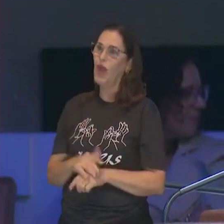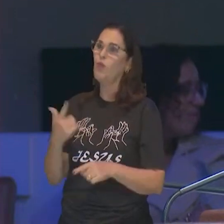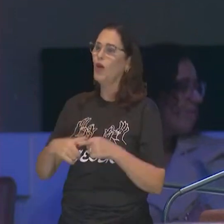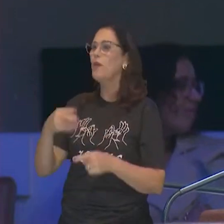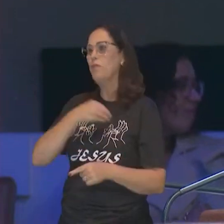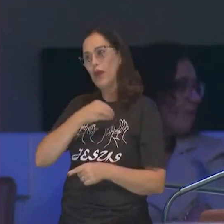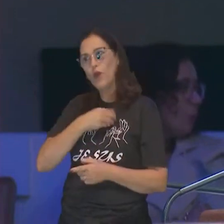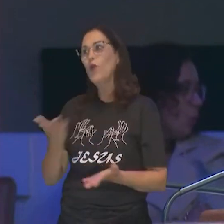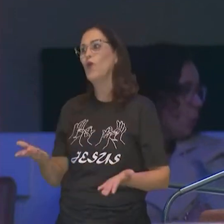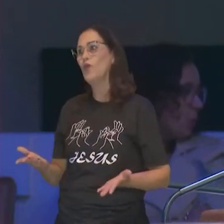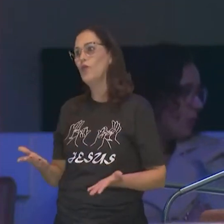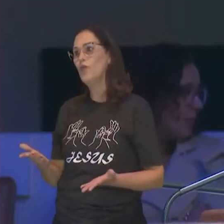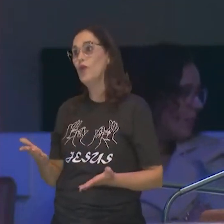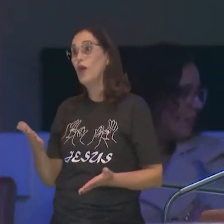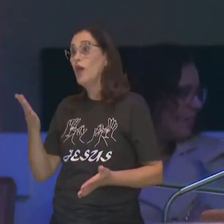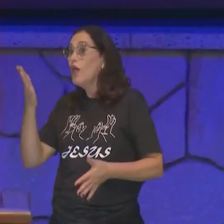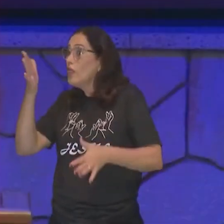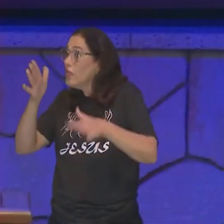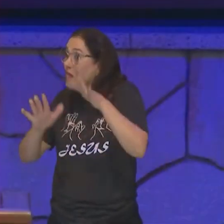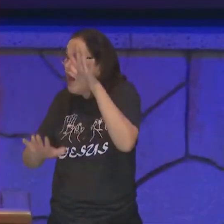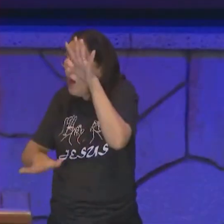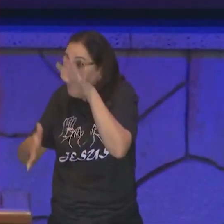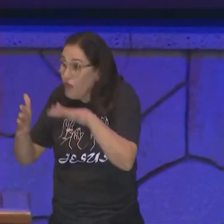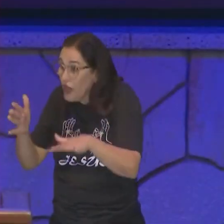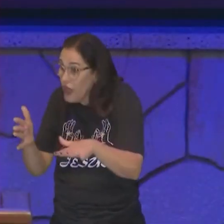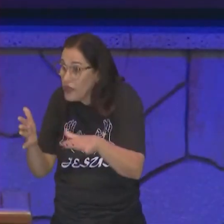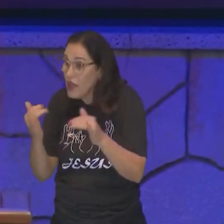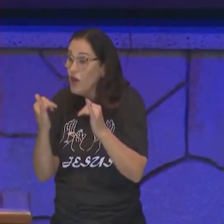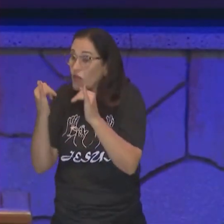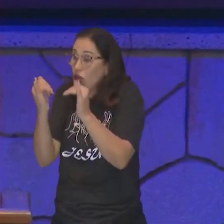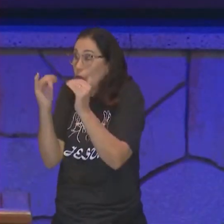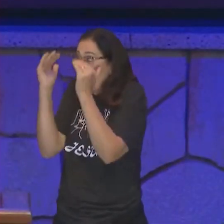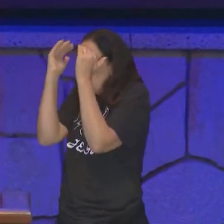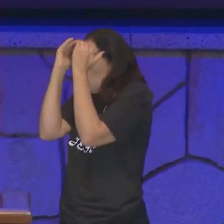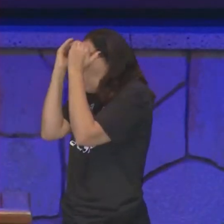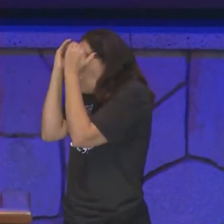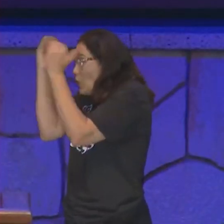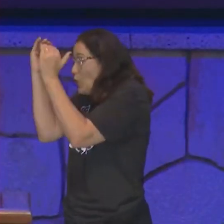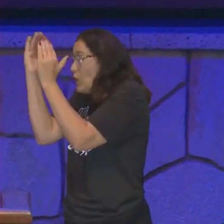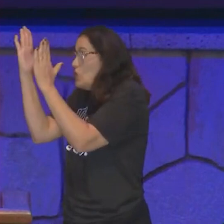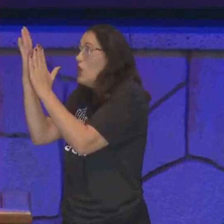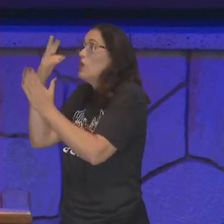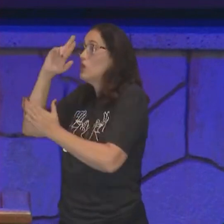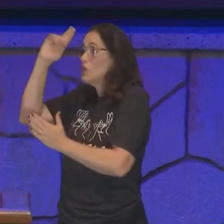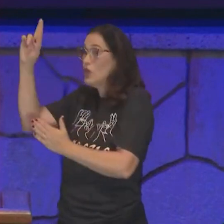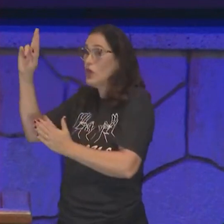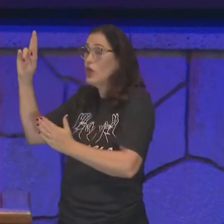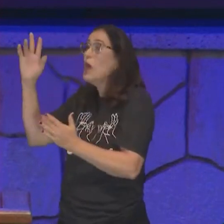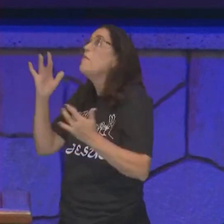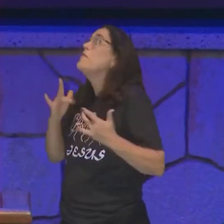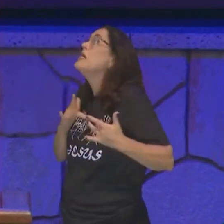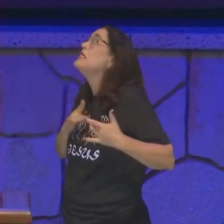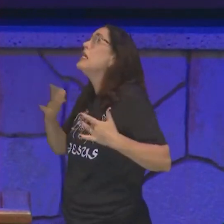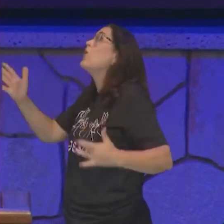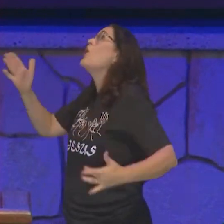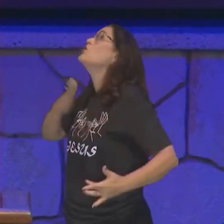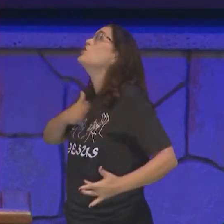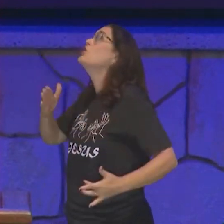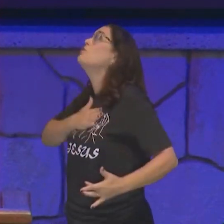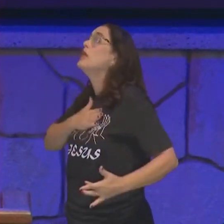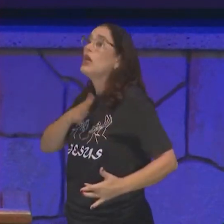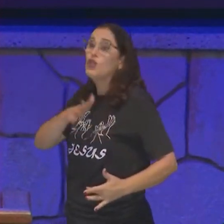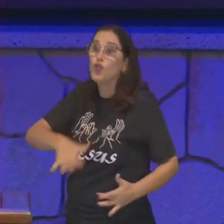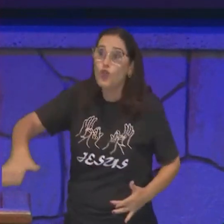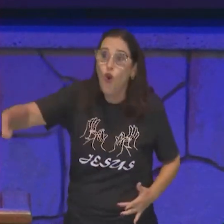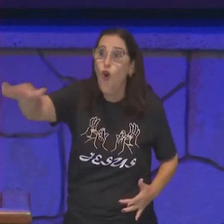E talvez, quem sabe, queridos, digo isso com temor, tremor diante do Senhor, que Ele tenha misericórdia de mim e de